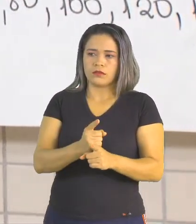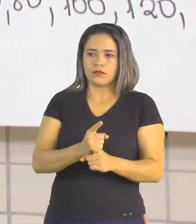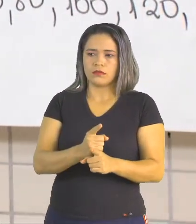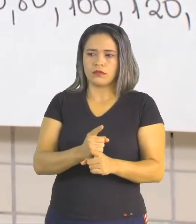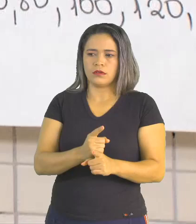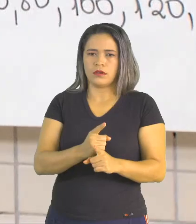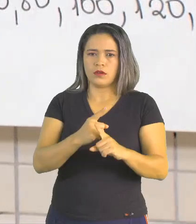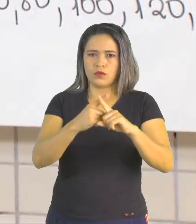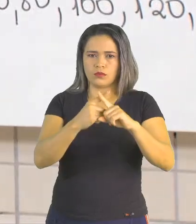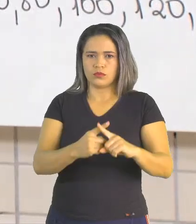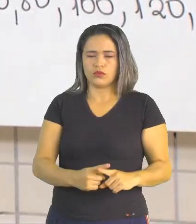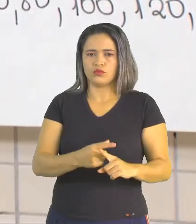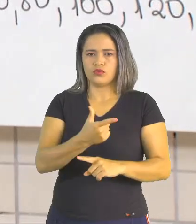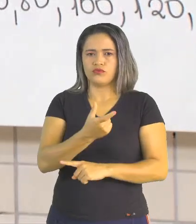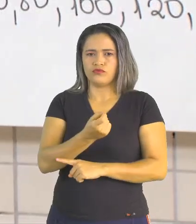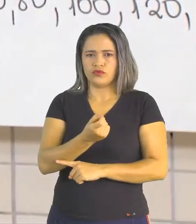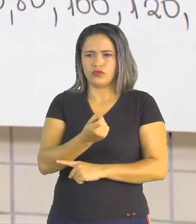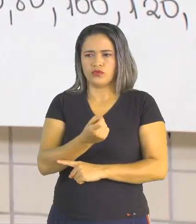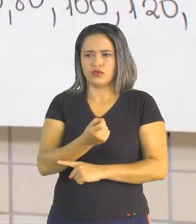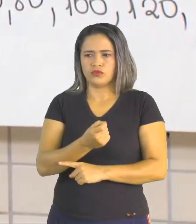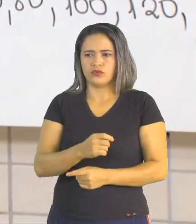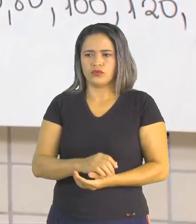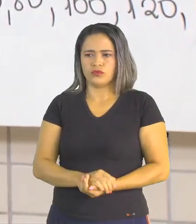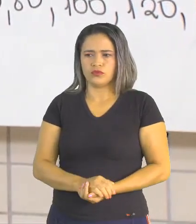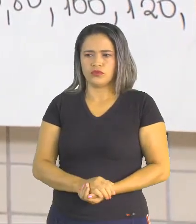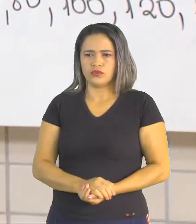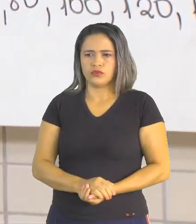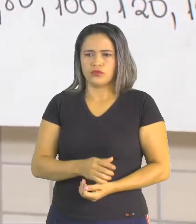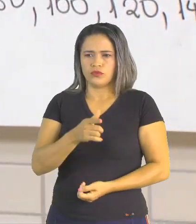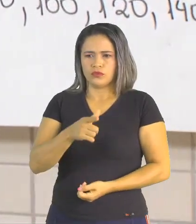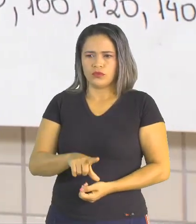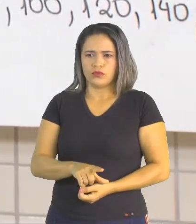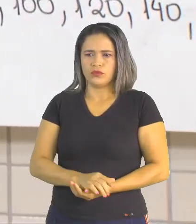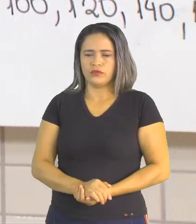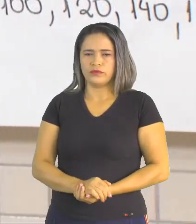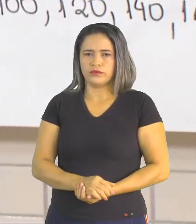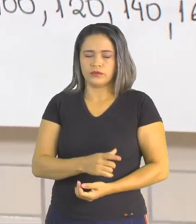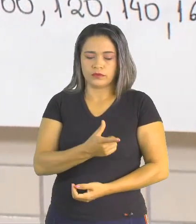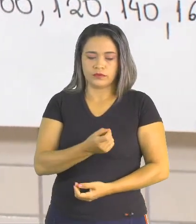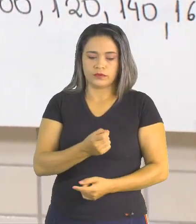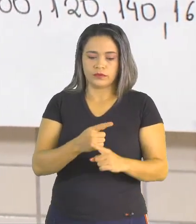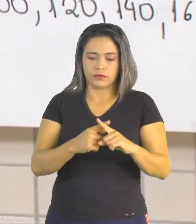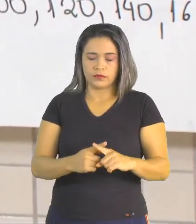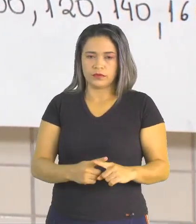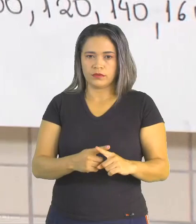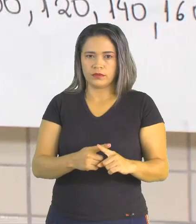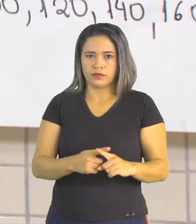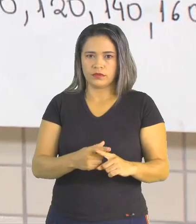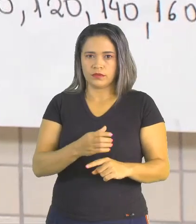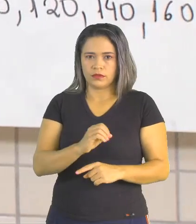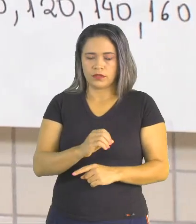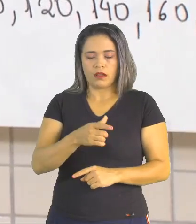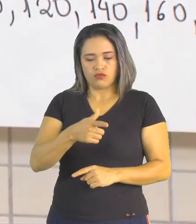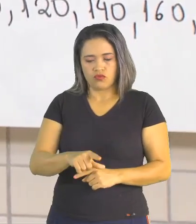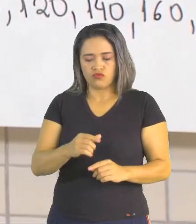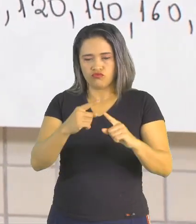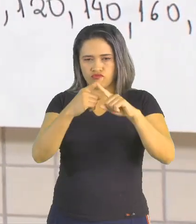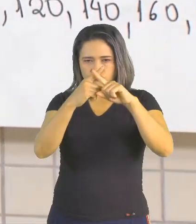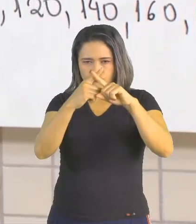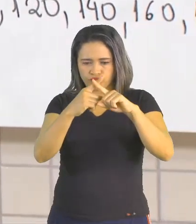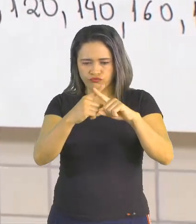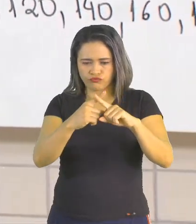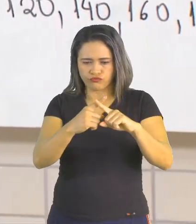de 20. De novo, você fazia assim. 20 vezes 0 é 0, 20 vezes 1,